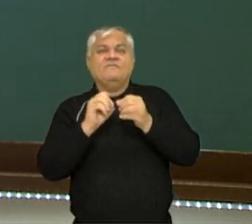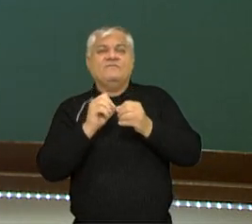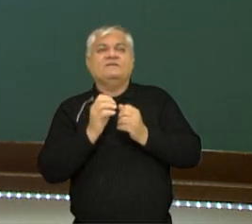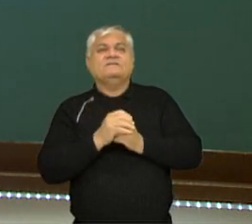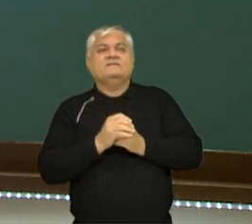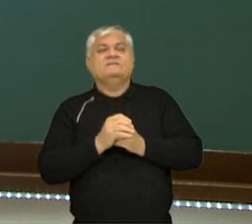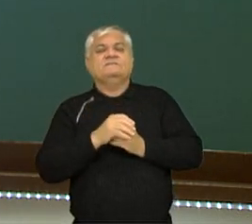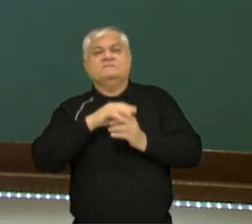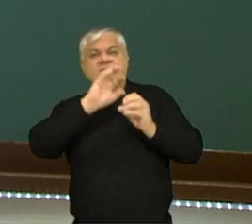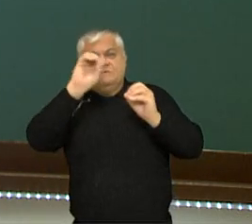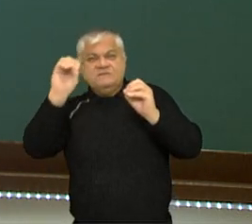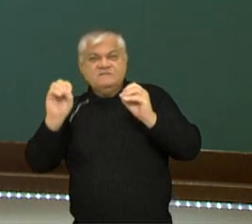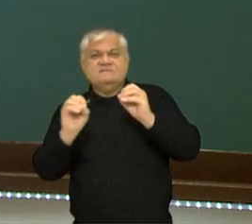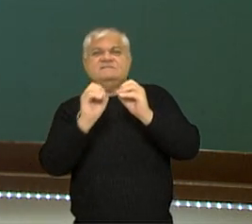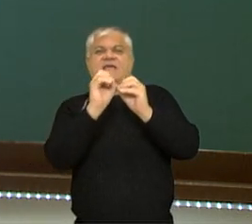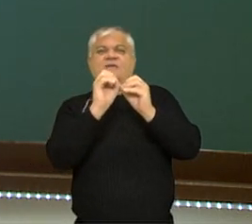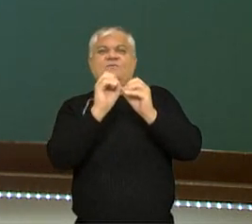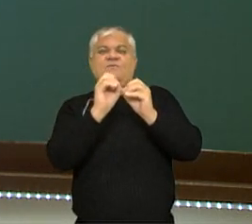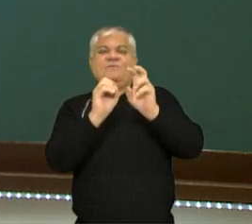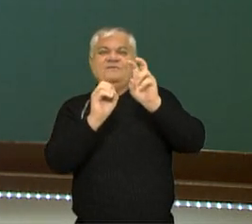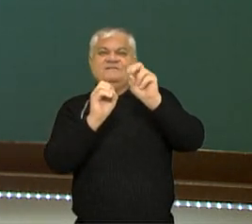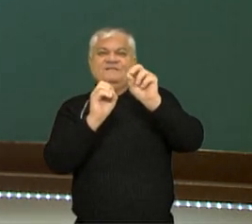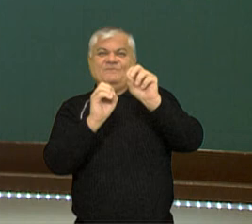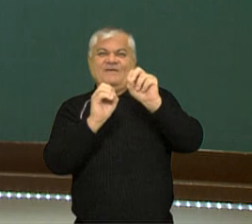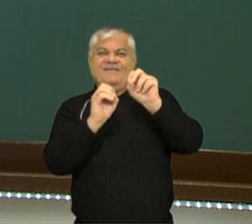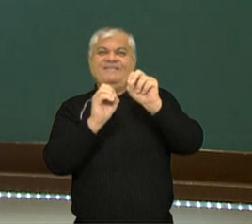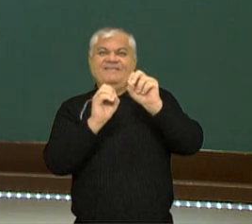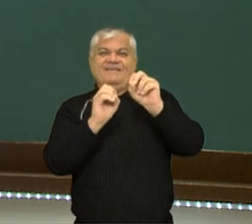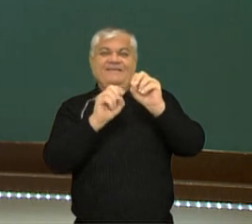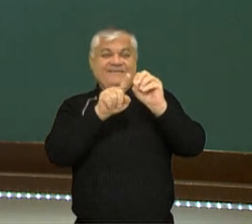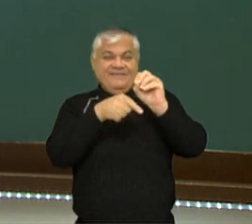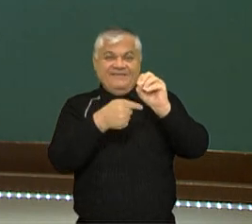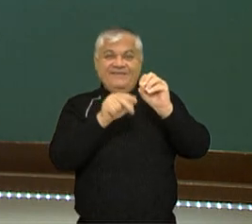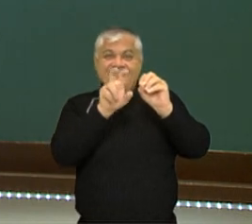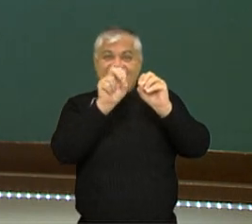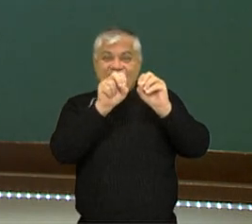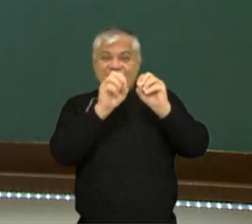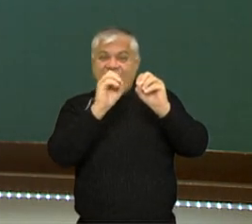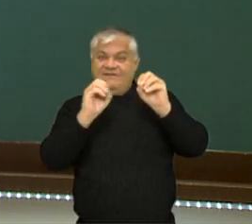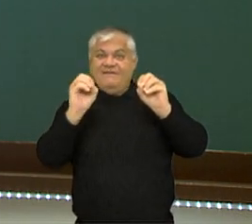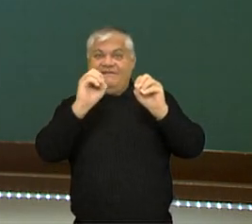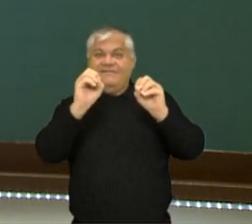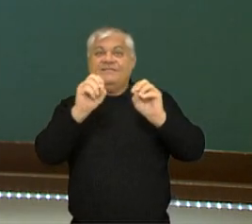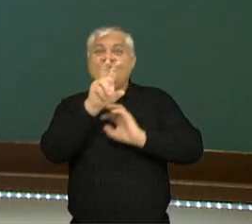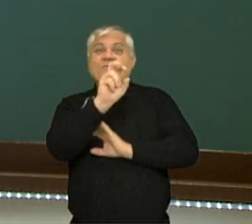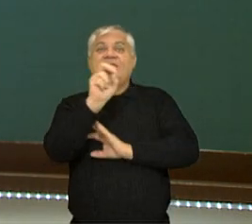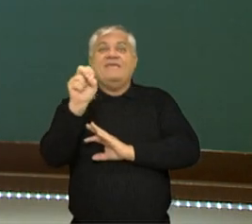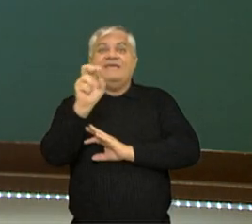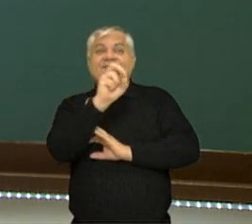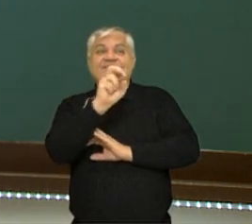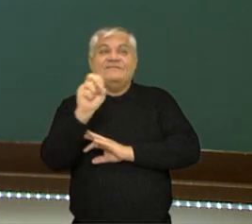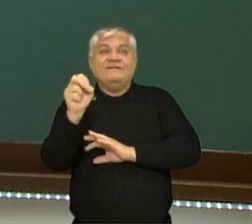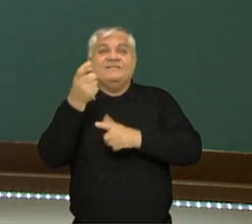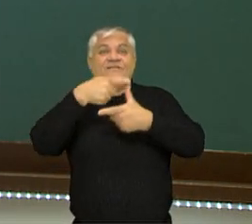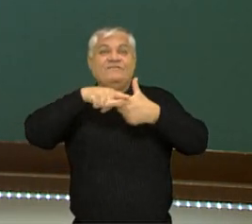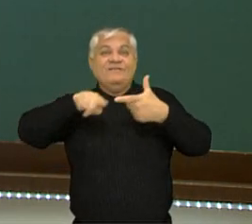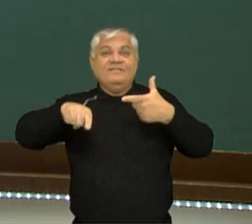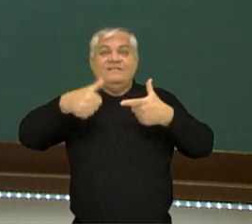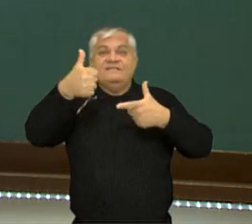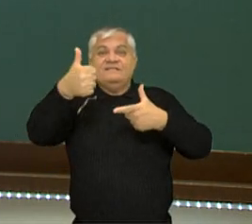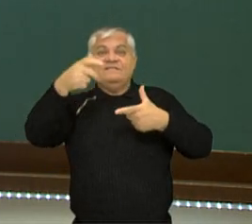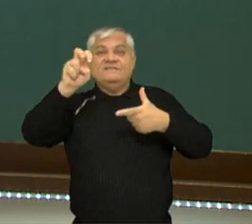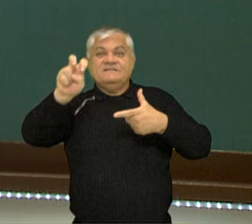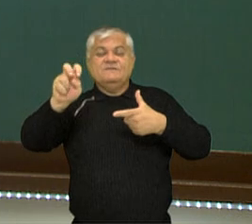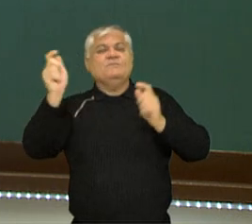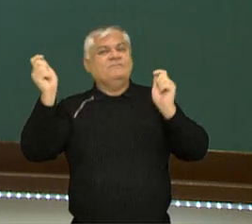vamos acrescentar agora mais um zero. E como eu acrescentei um zero e deu 500, opa, 500